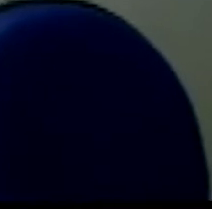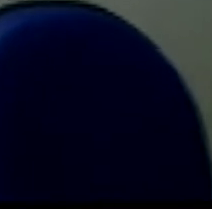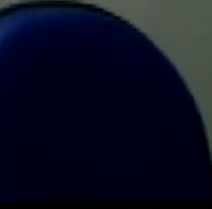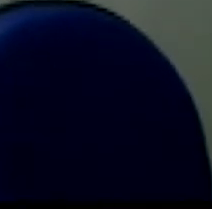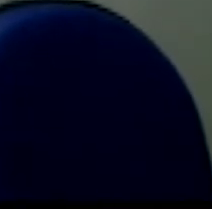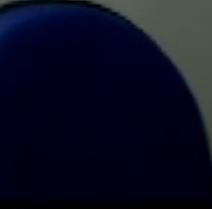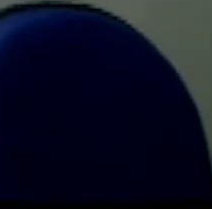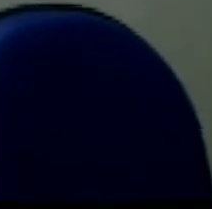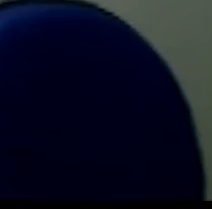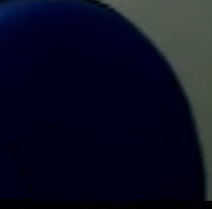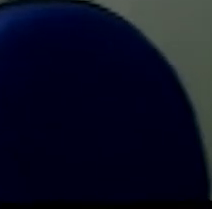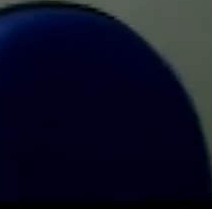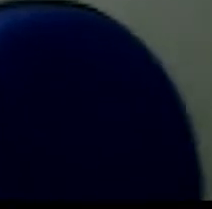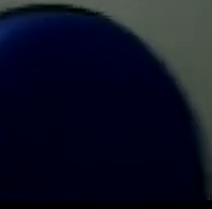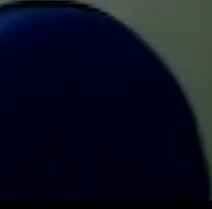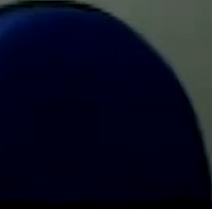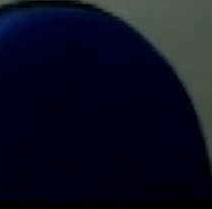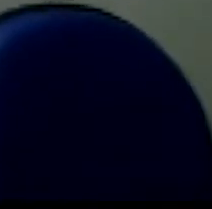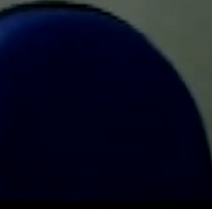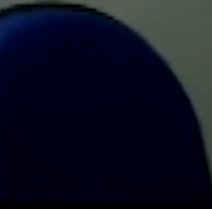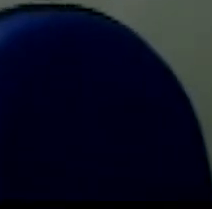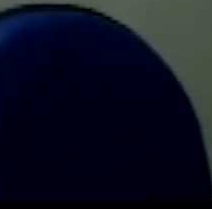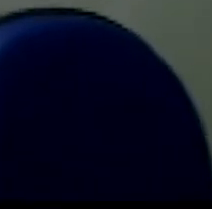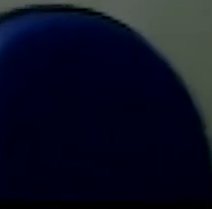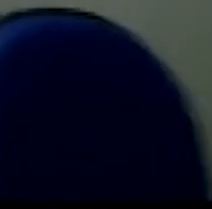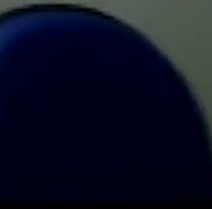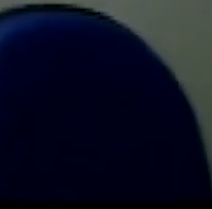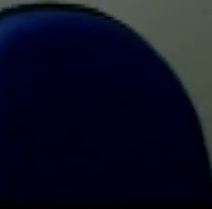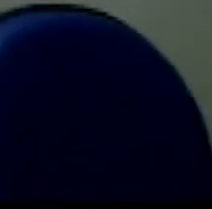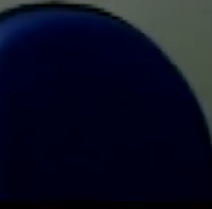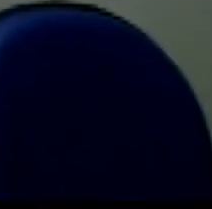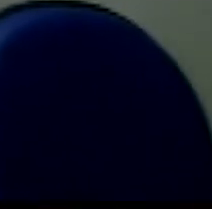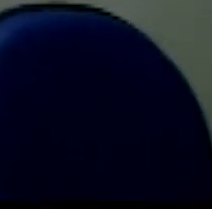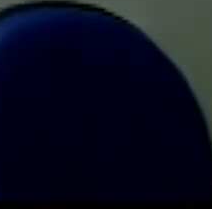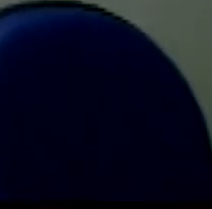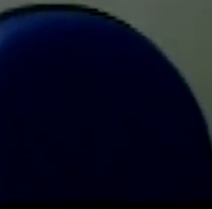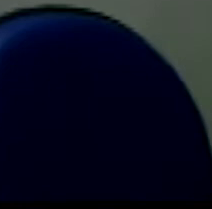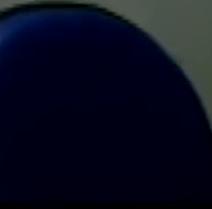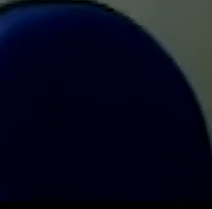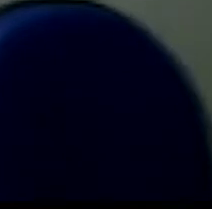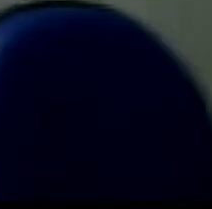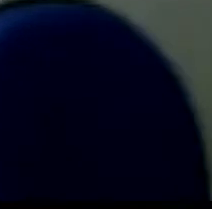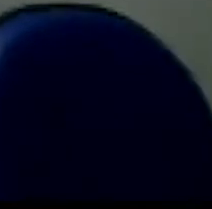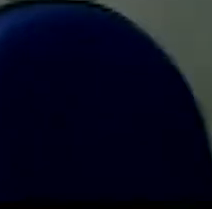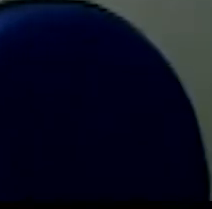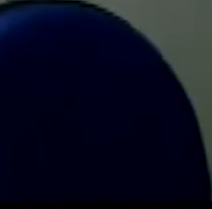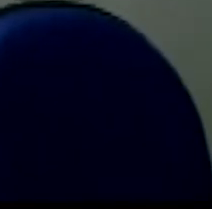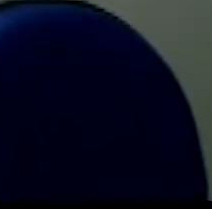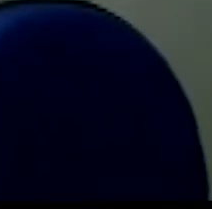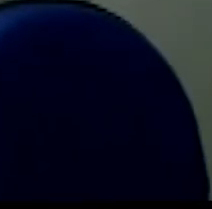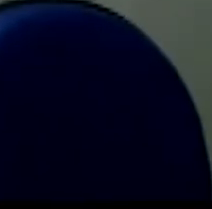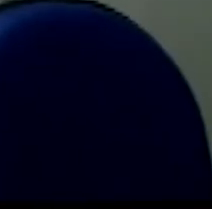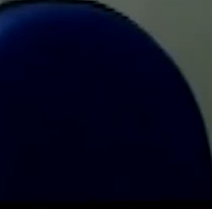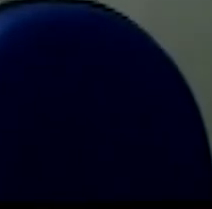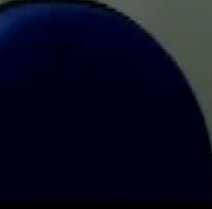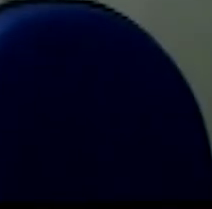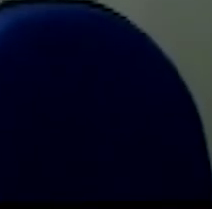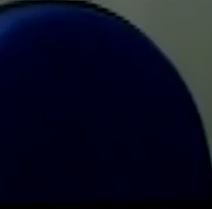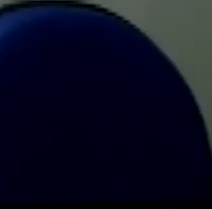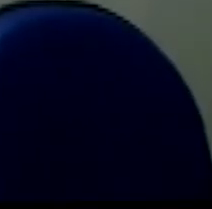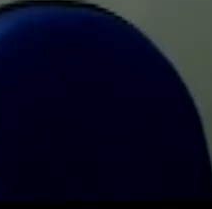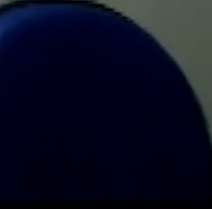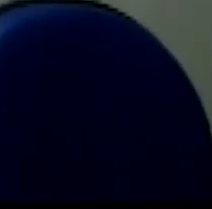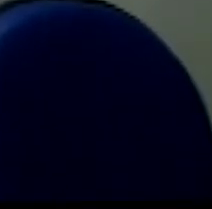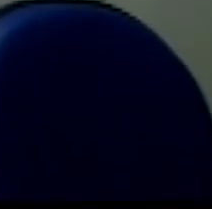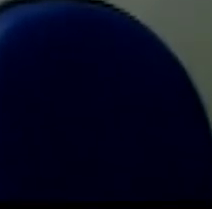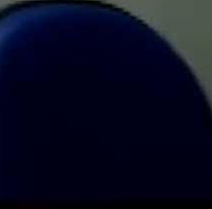prevenção para as crianças. Mas que, no meu ponto de vista, não é o momento ainda de ter a aula. Mas conto com o apoio de todos os meus colegas na Câmara